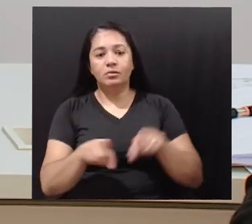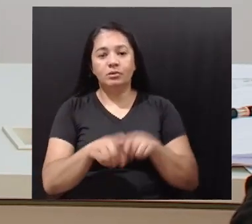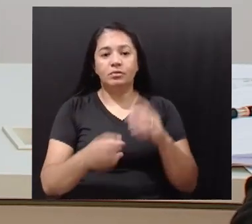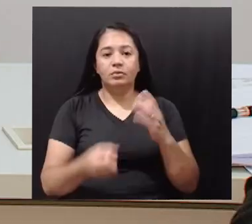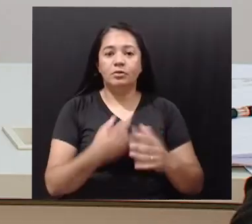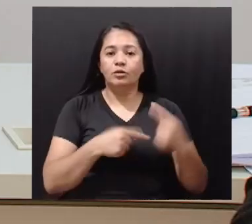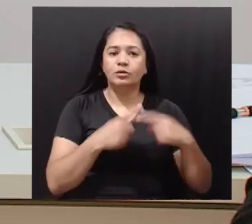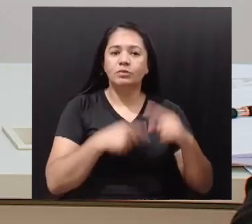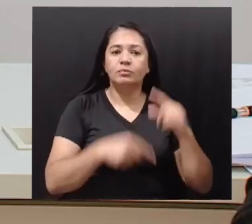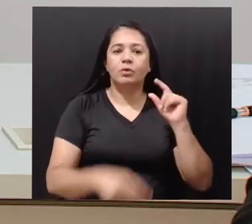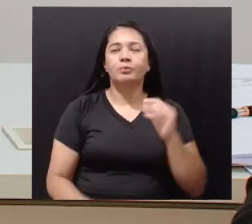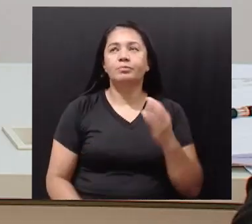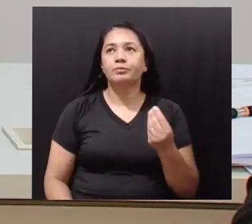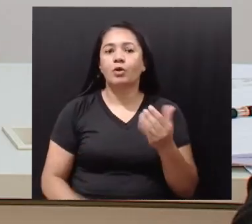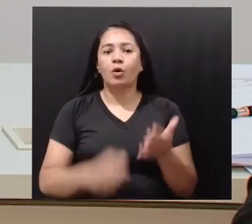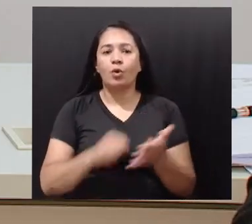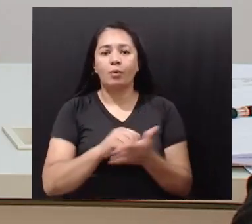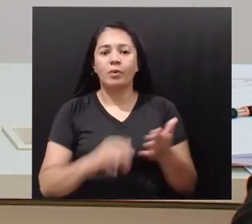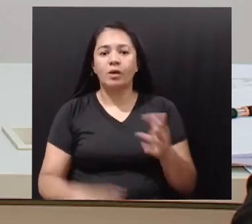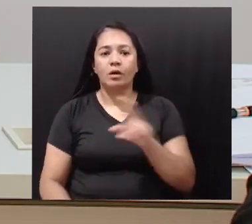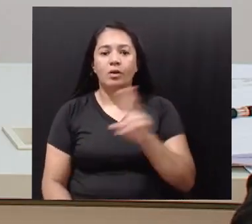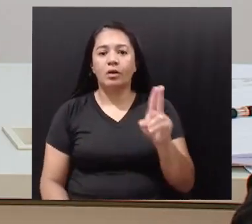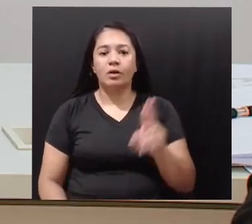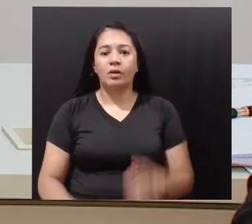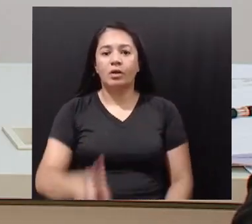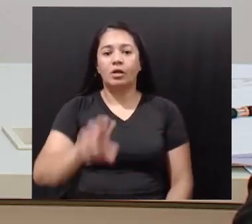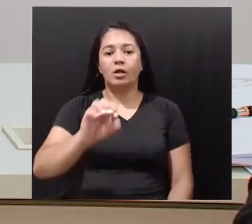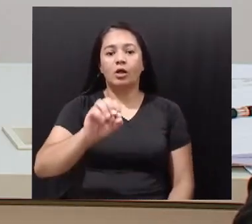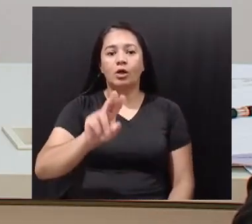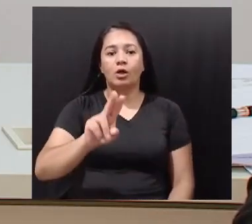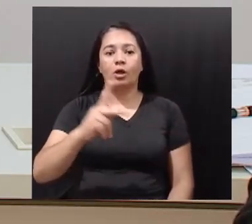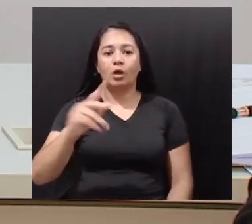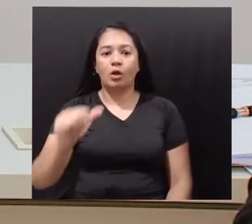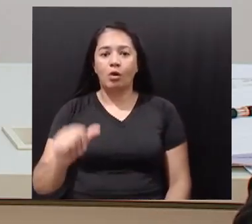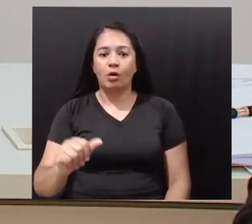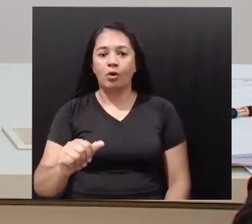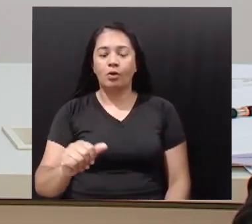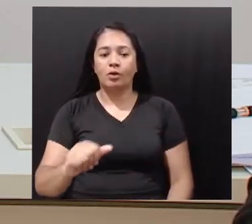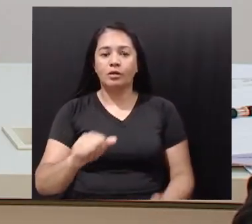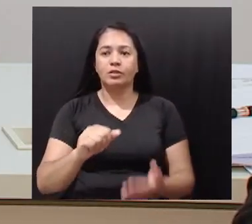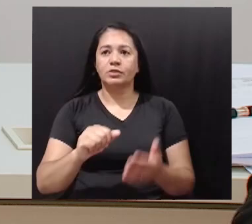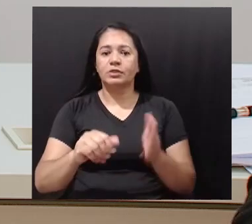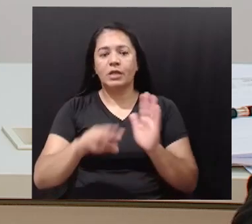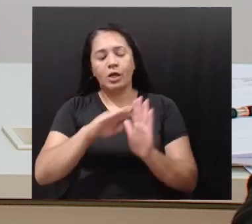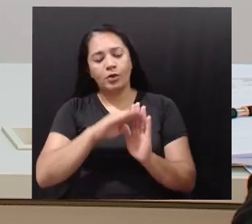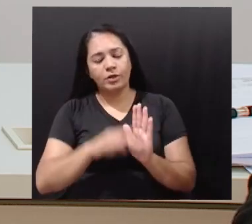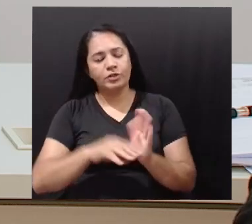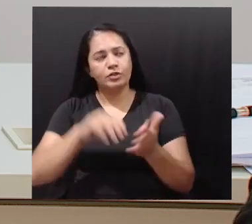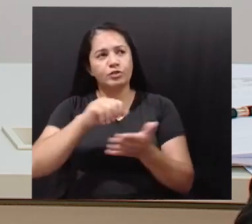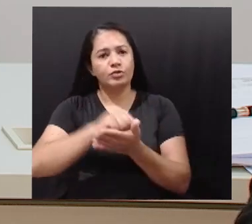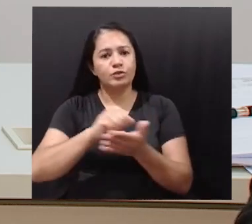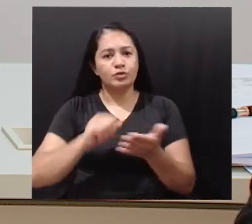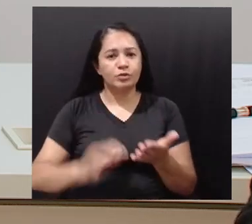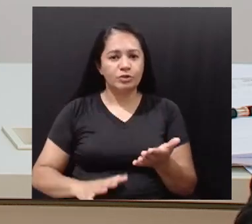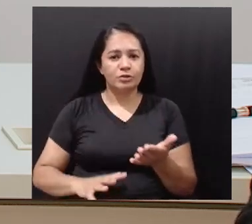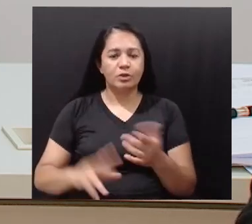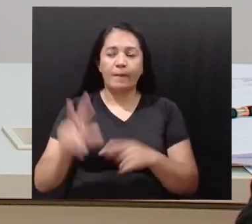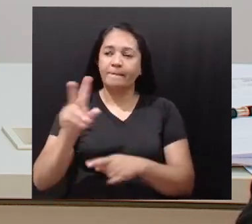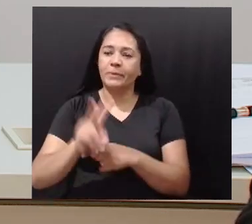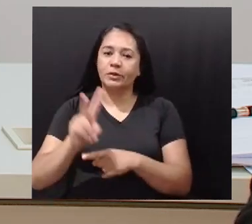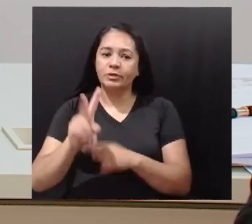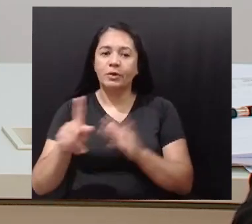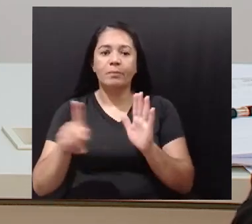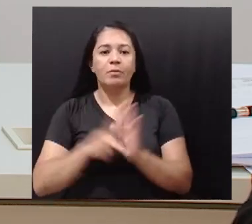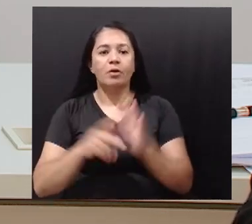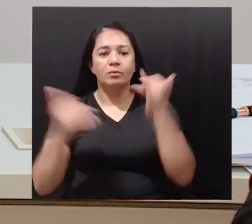uma atividade que se chama ROPA, que é Registro de Atividades de Proteção de Dados. Se eu não me engano, é uma